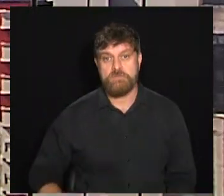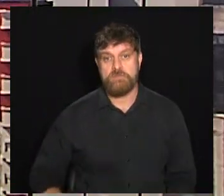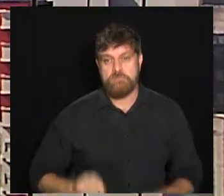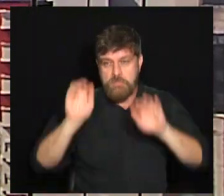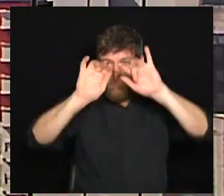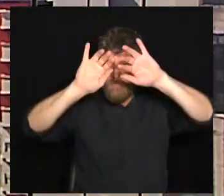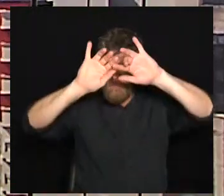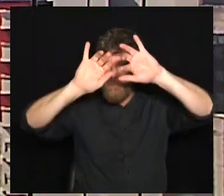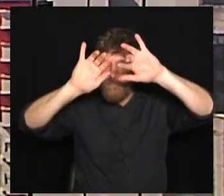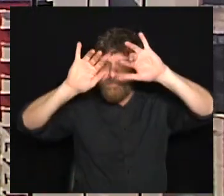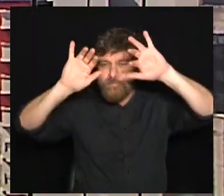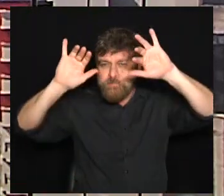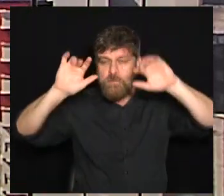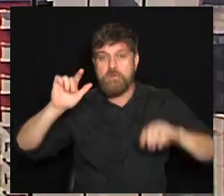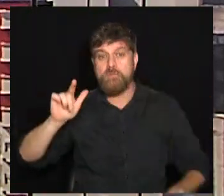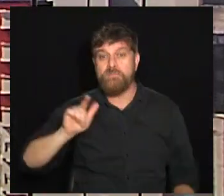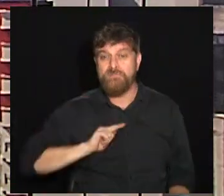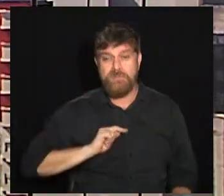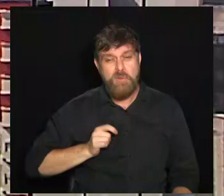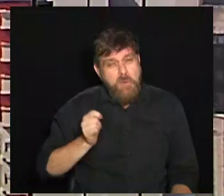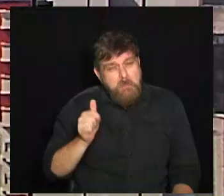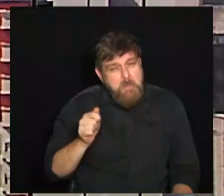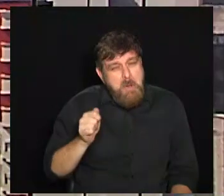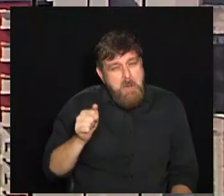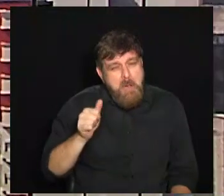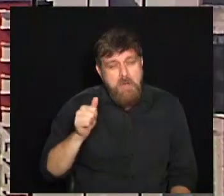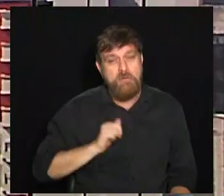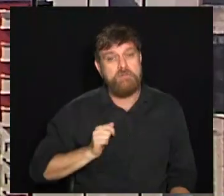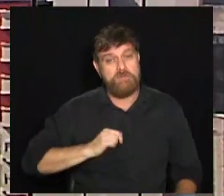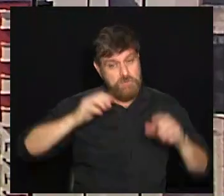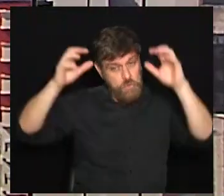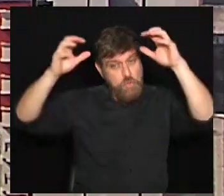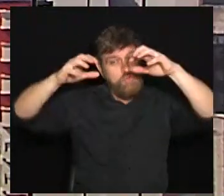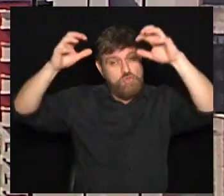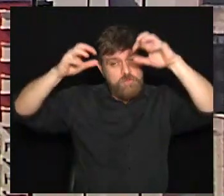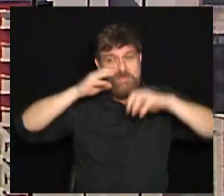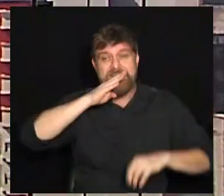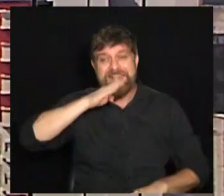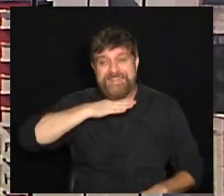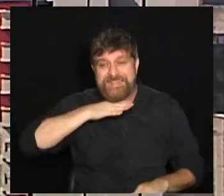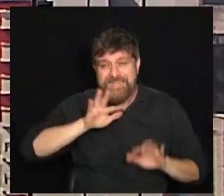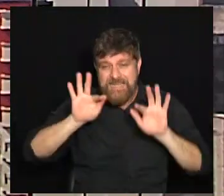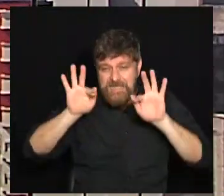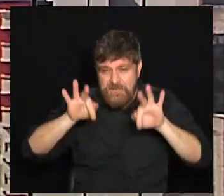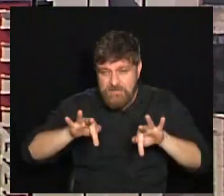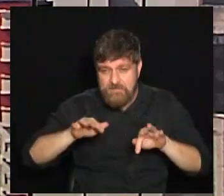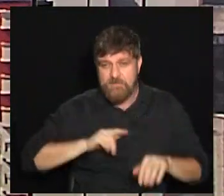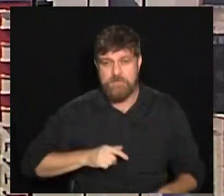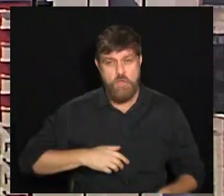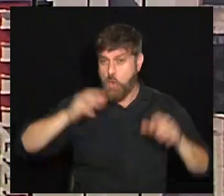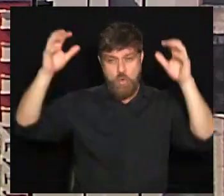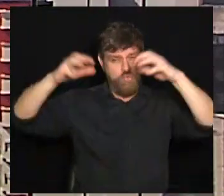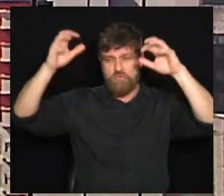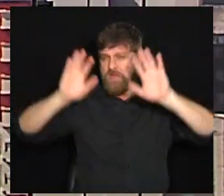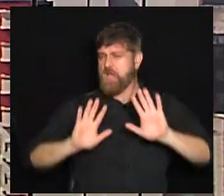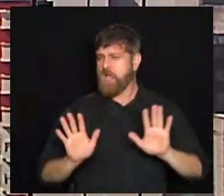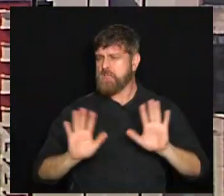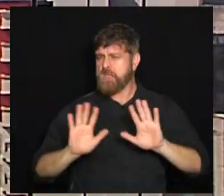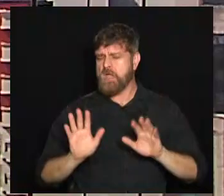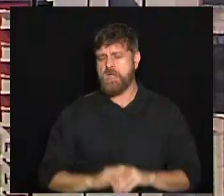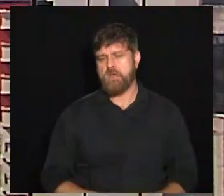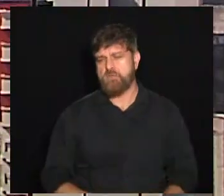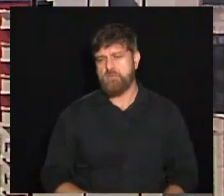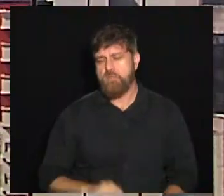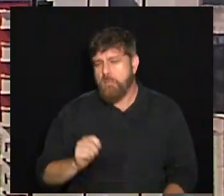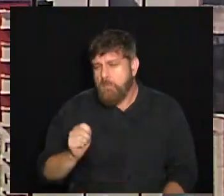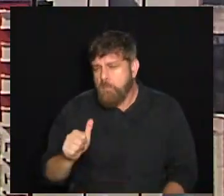que a nebulosidade ela aumenta e deve chover no fim da tarde, mas sem grande intensidade, no máximo aí 8